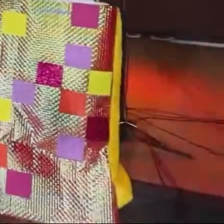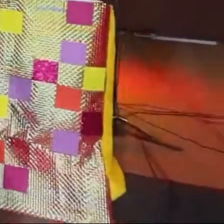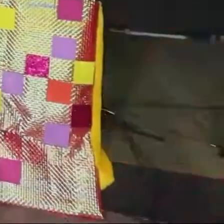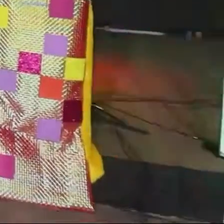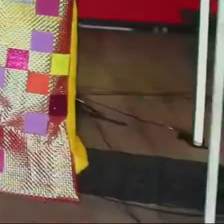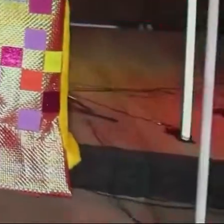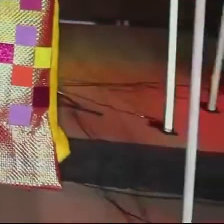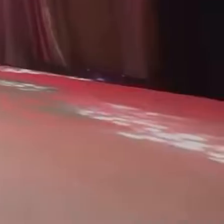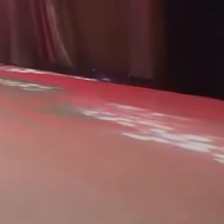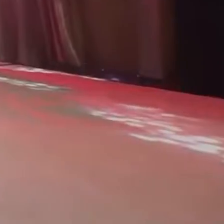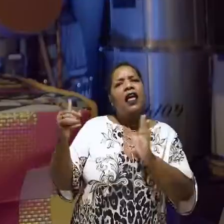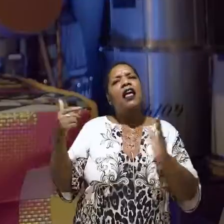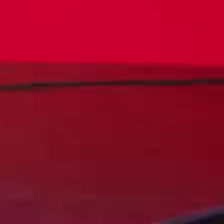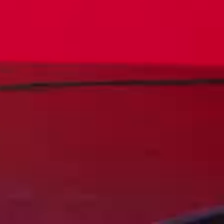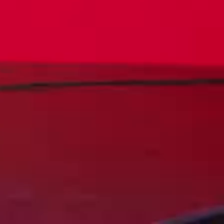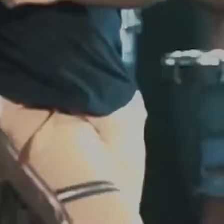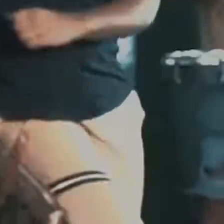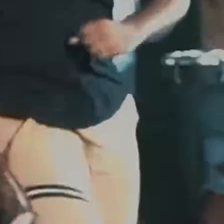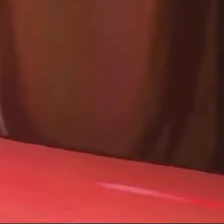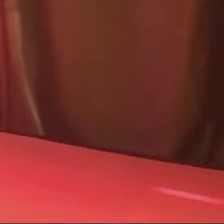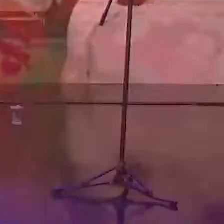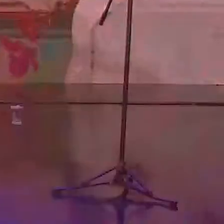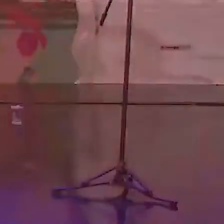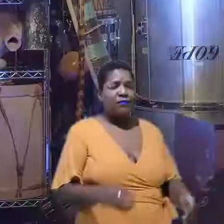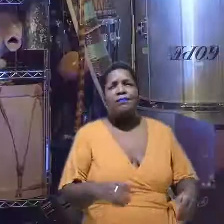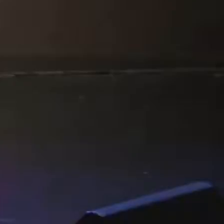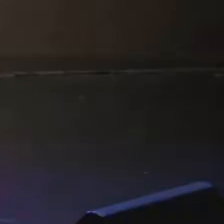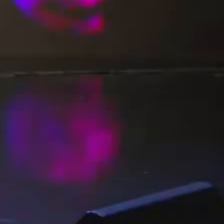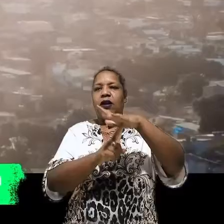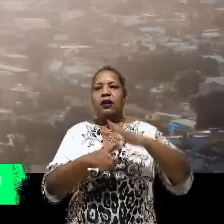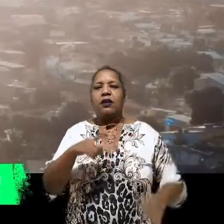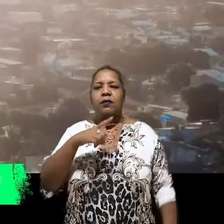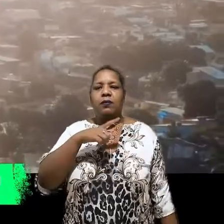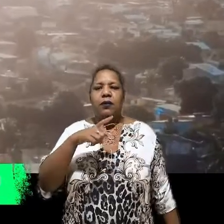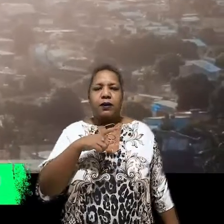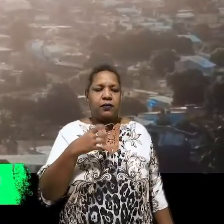36 36 36 36